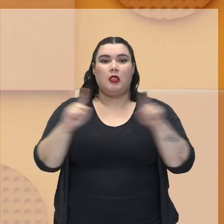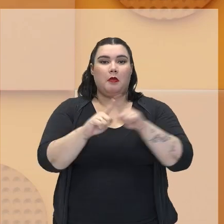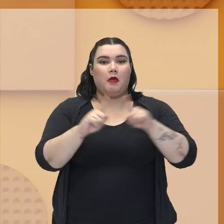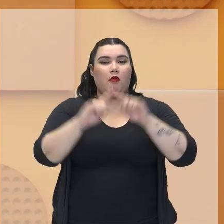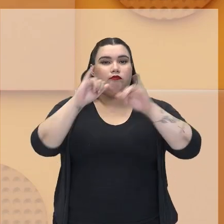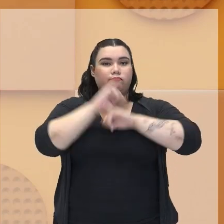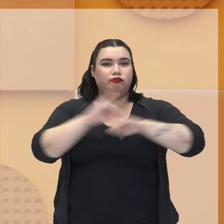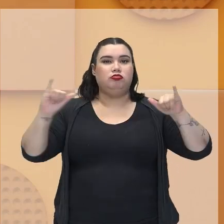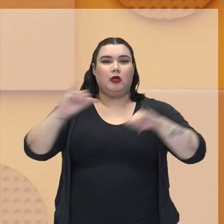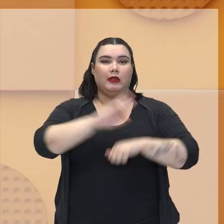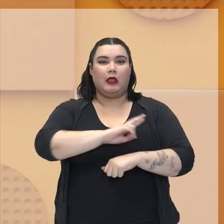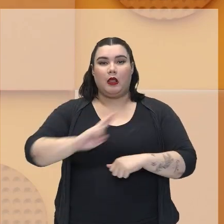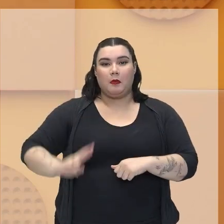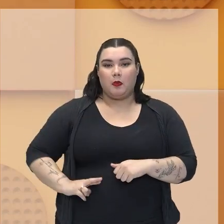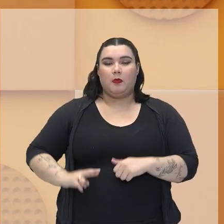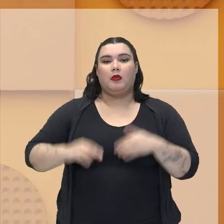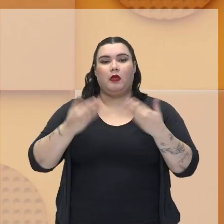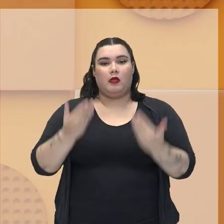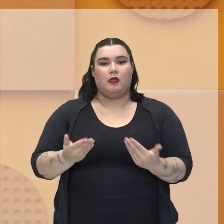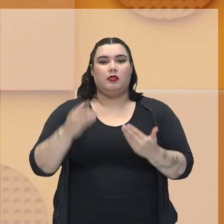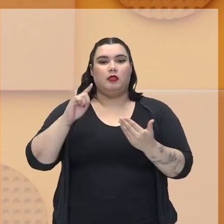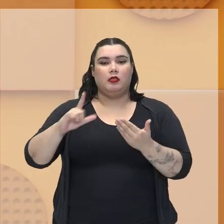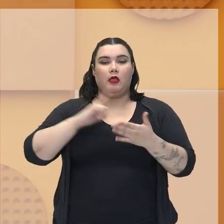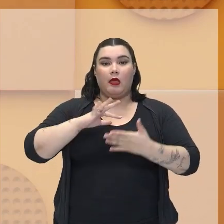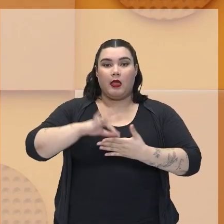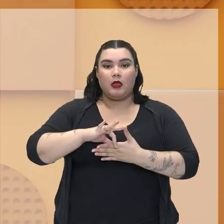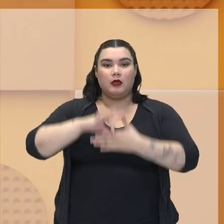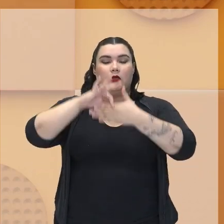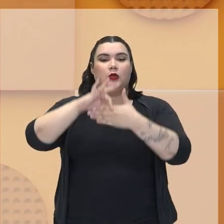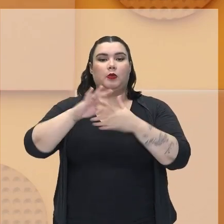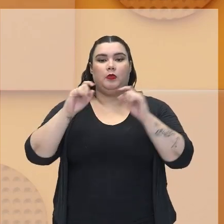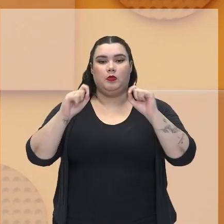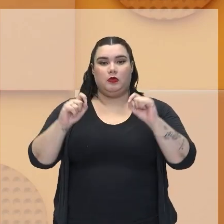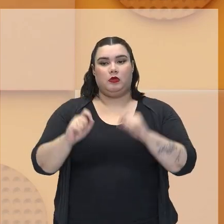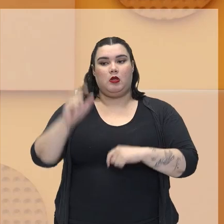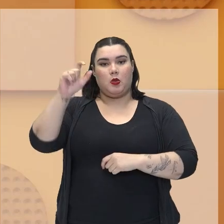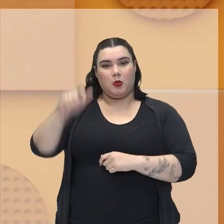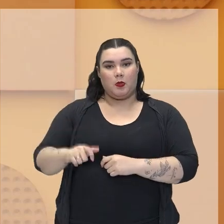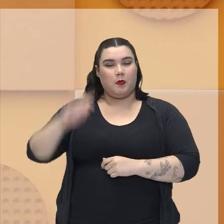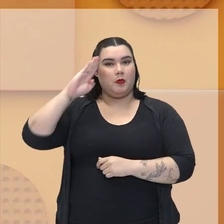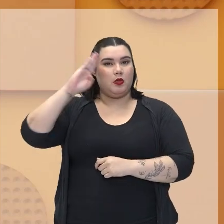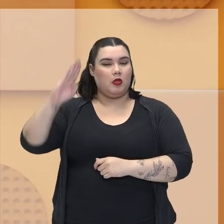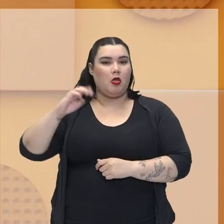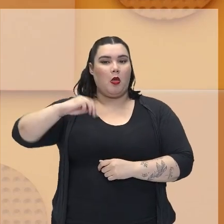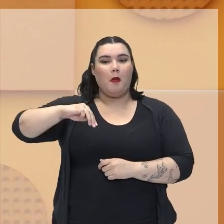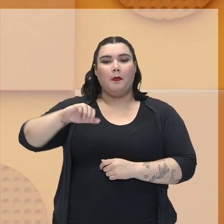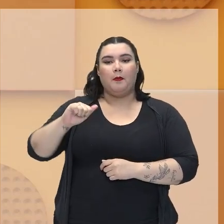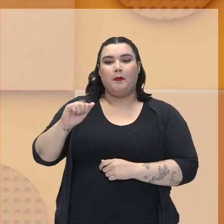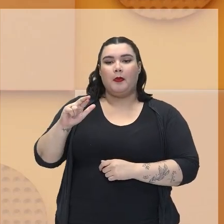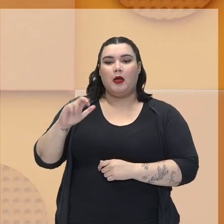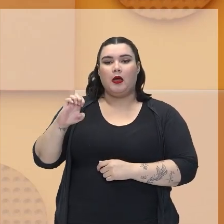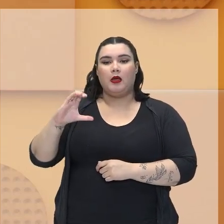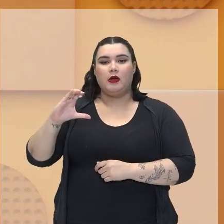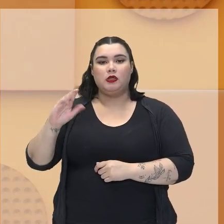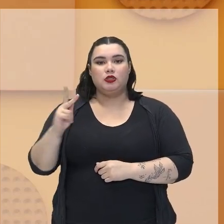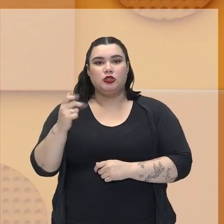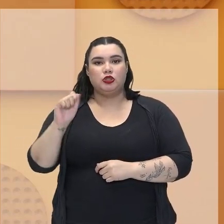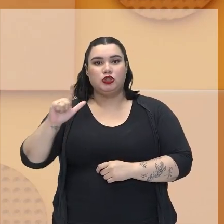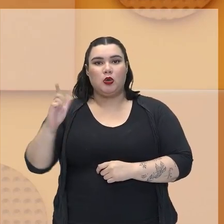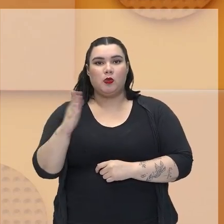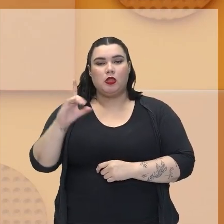República vai ser liderada e encabeçada, por assim dizer, por um militar, o Marechal Deodoro da Fonseca, que viria a ser o